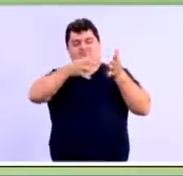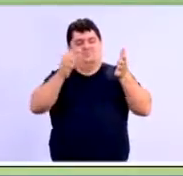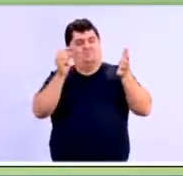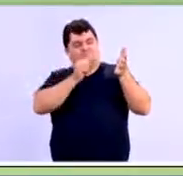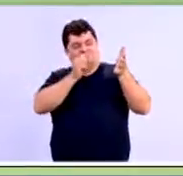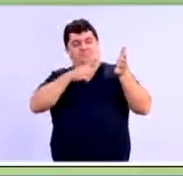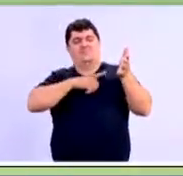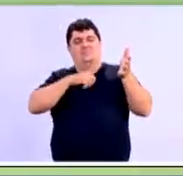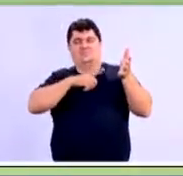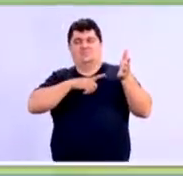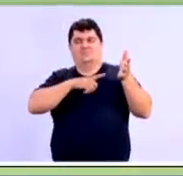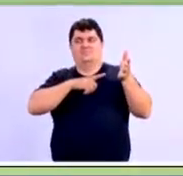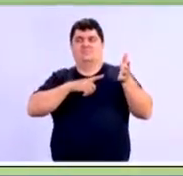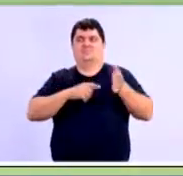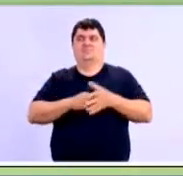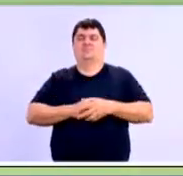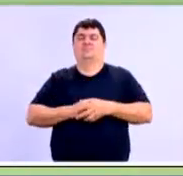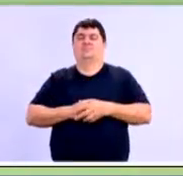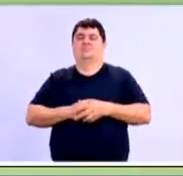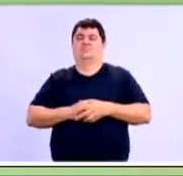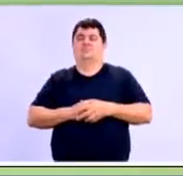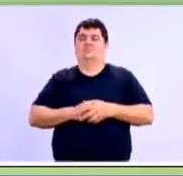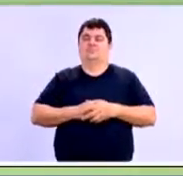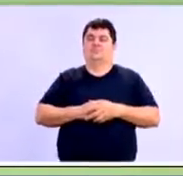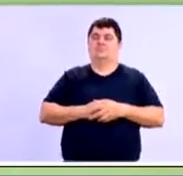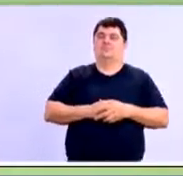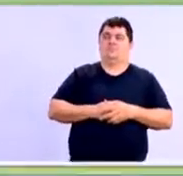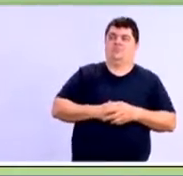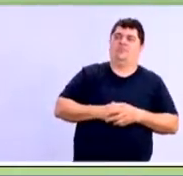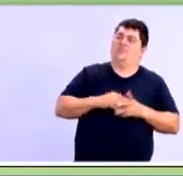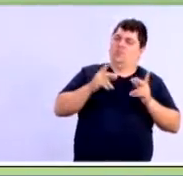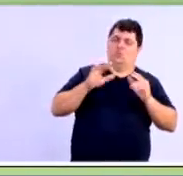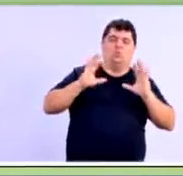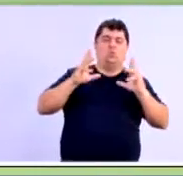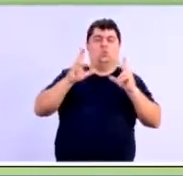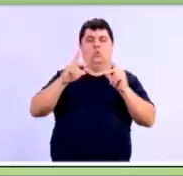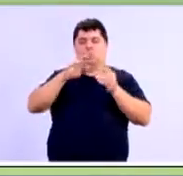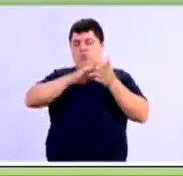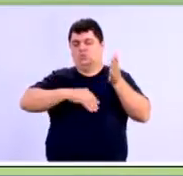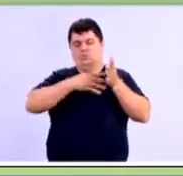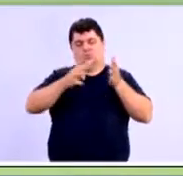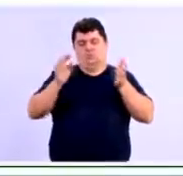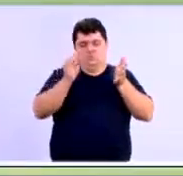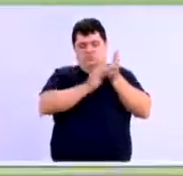do resultado do exercício. E as vendas líquidas? Idem. Ok?